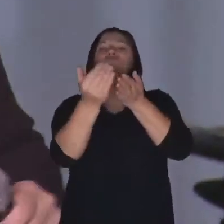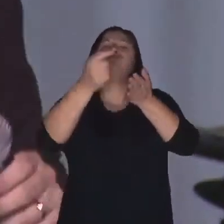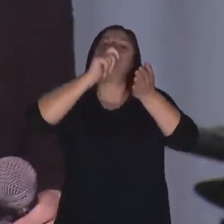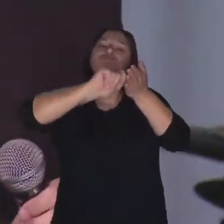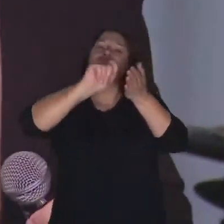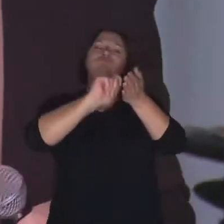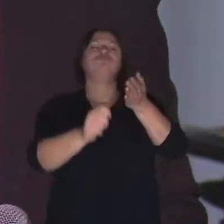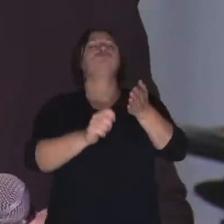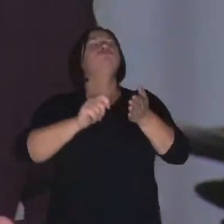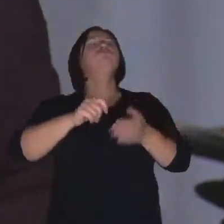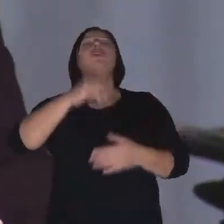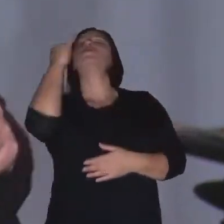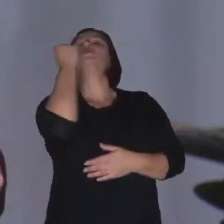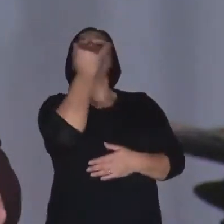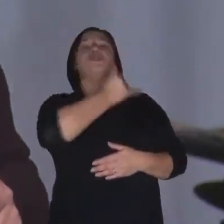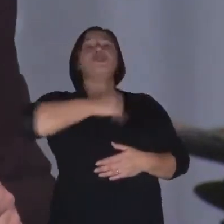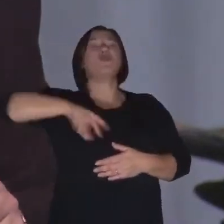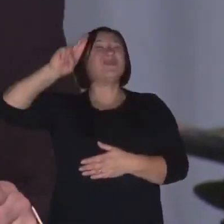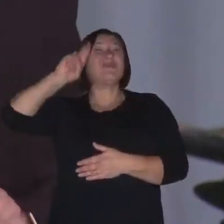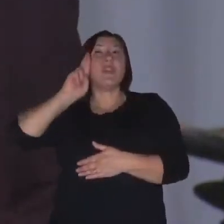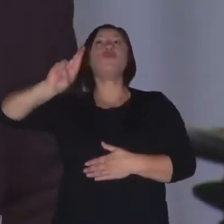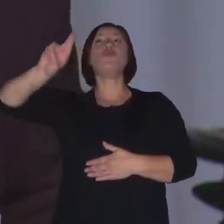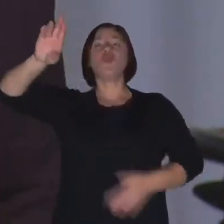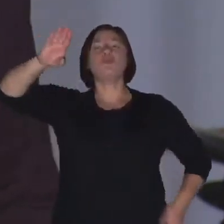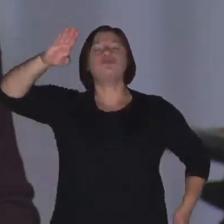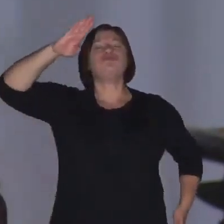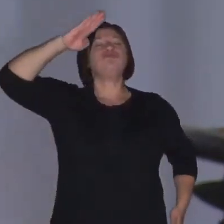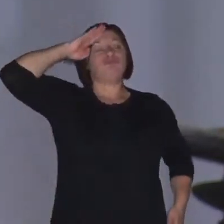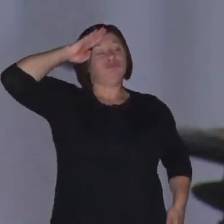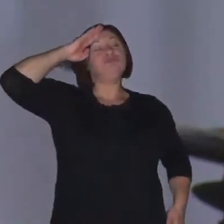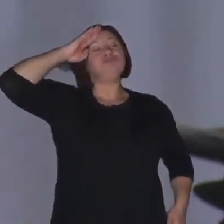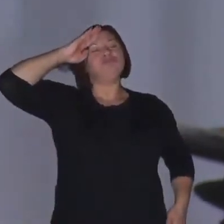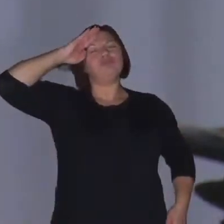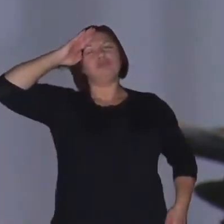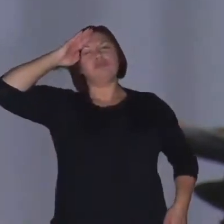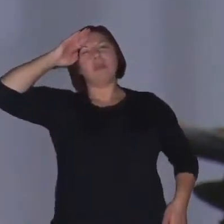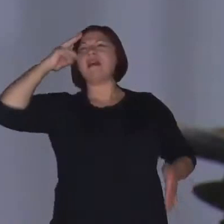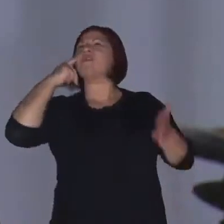A todos os exilados que deportei de Jerusalém para a Babilônia. Ei,